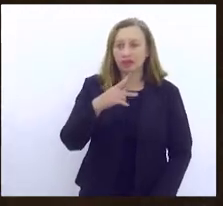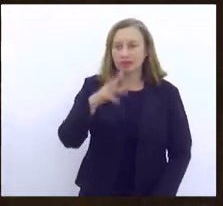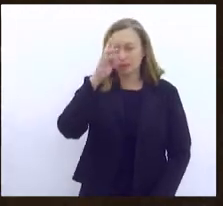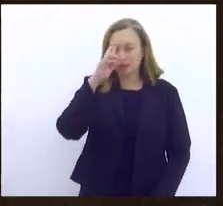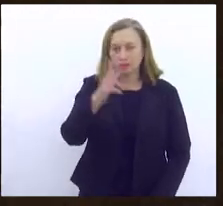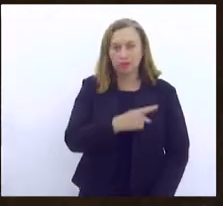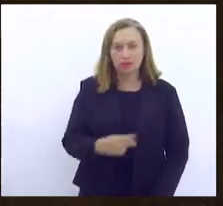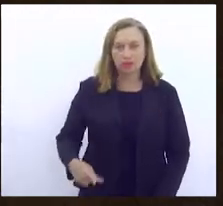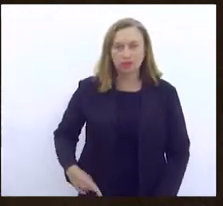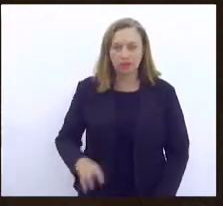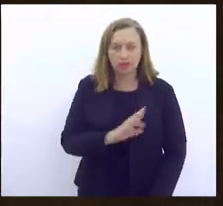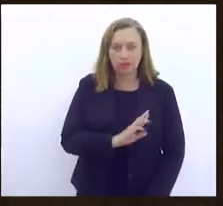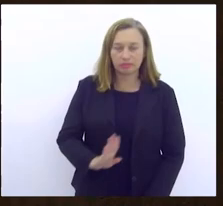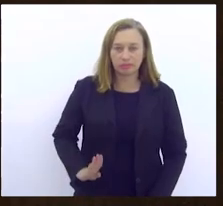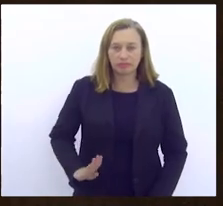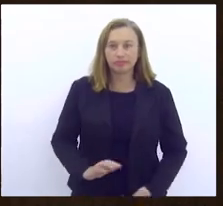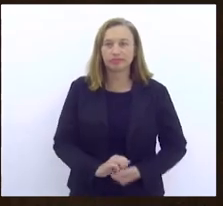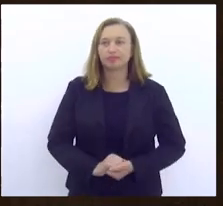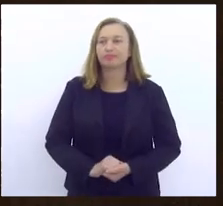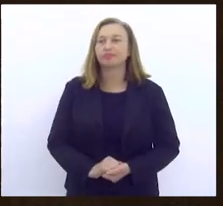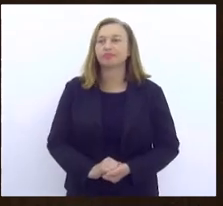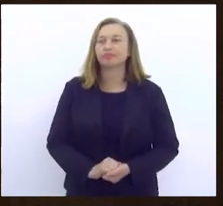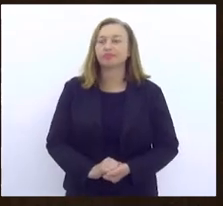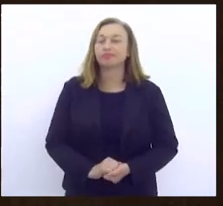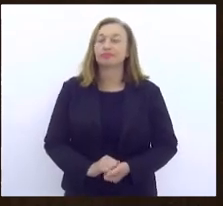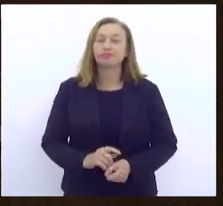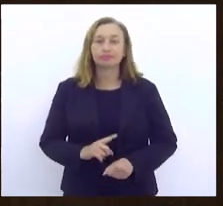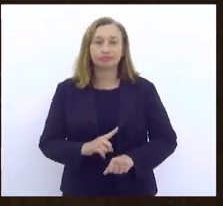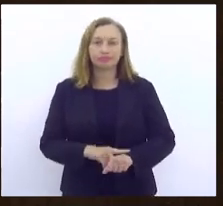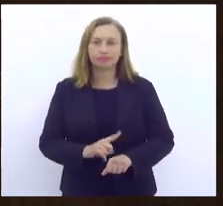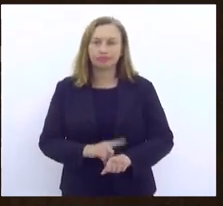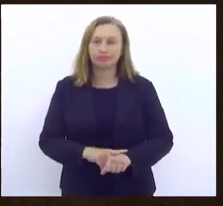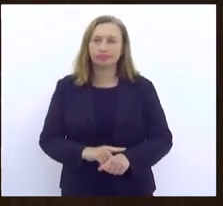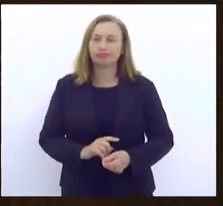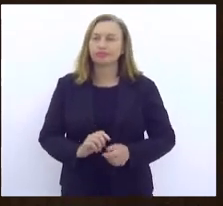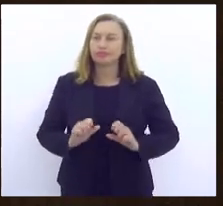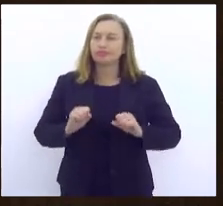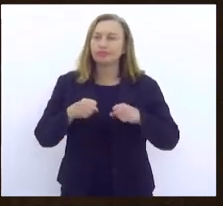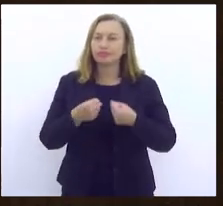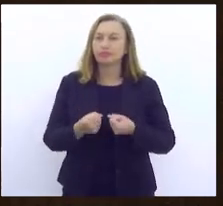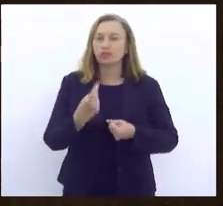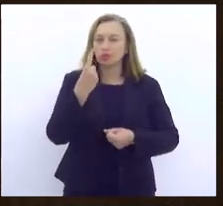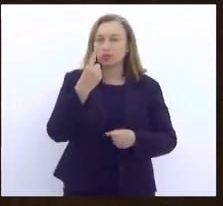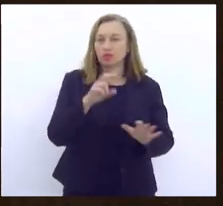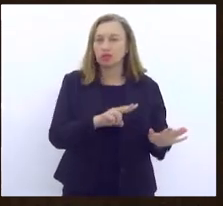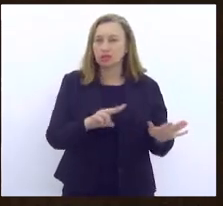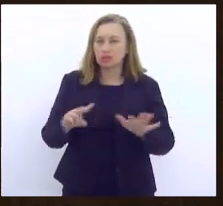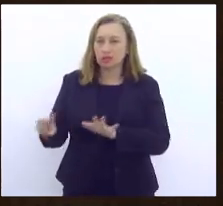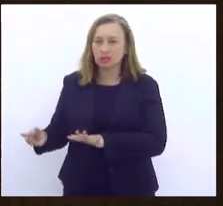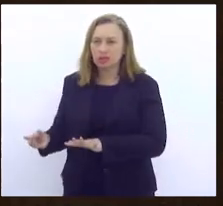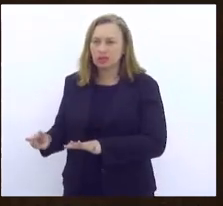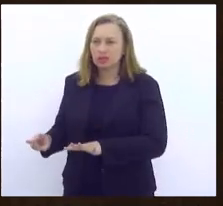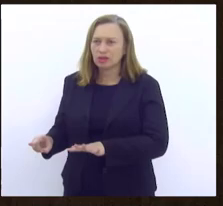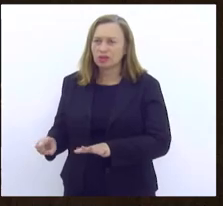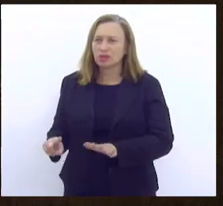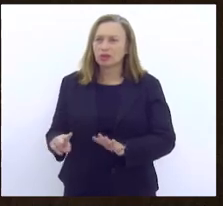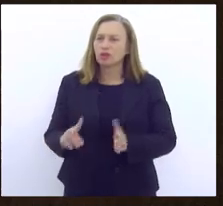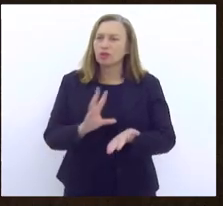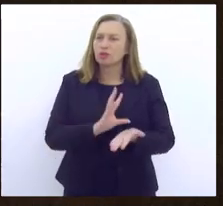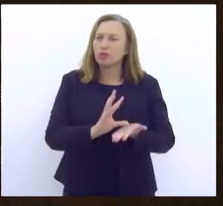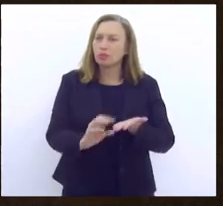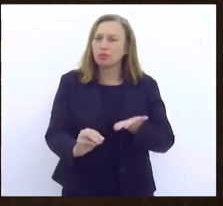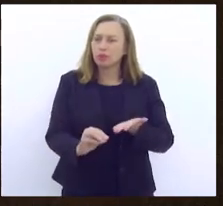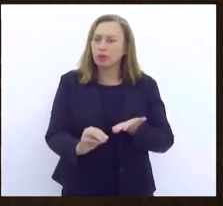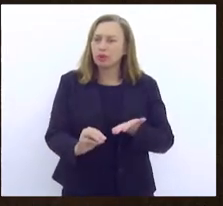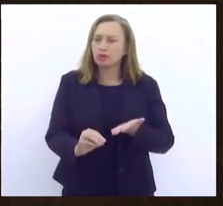presidente Bacelar. Está na hora da gente dedicar uma semana a pôr em pauta só projetos ligados